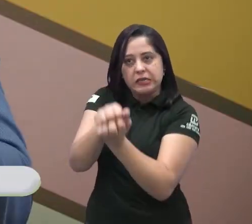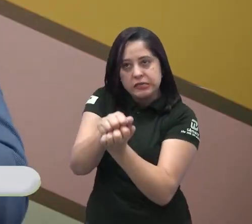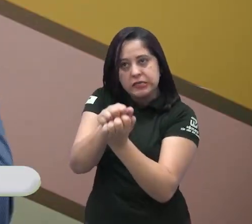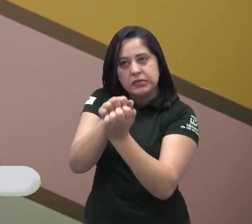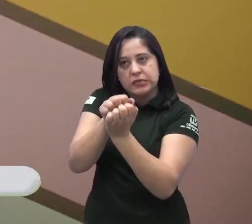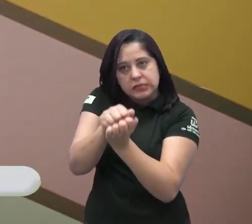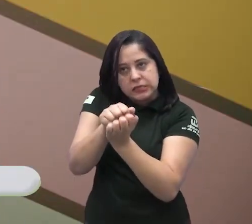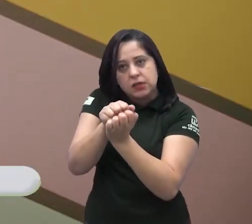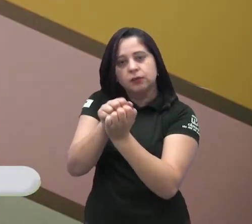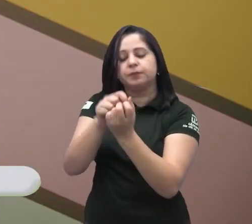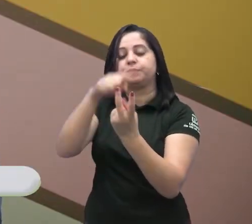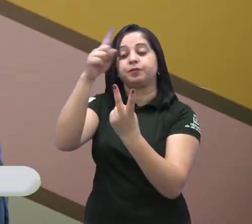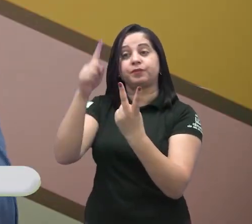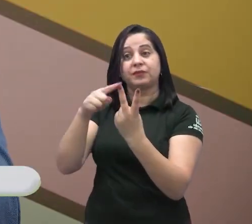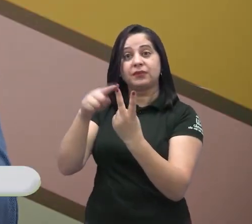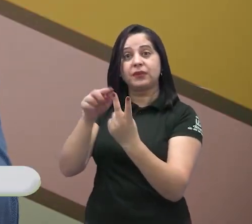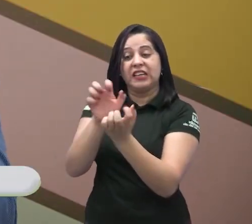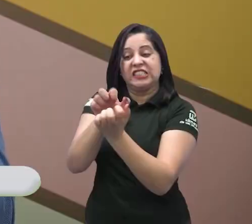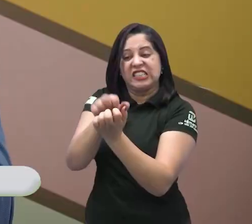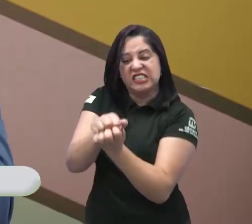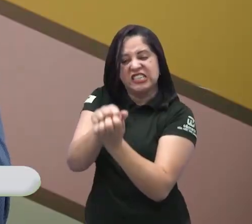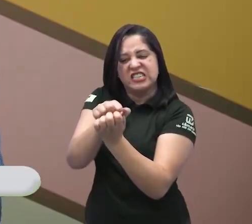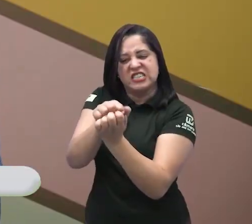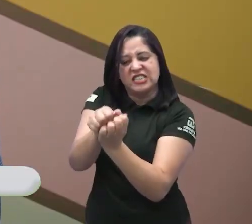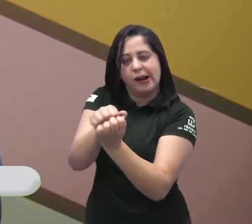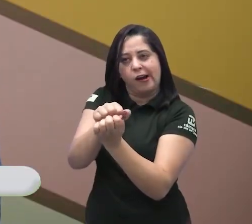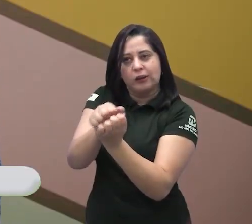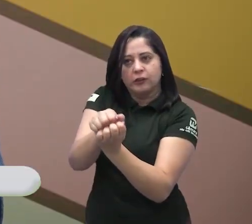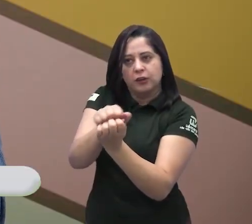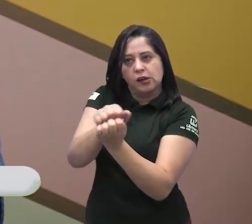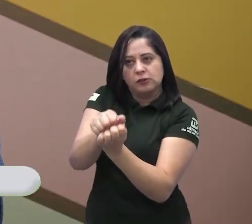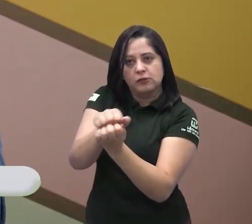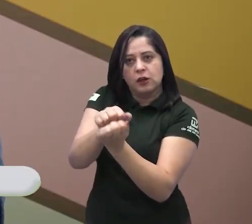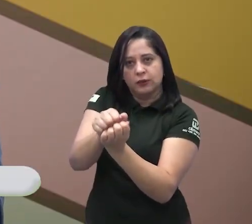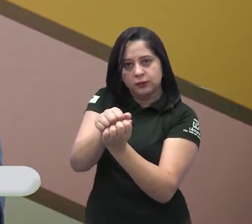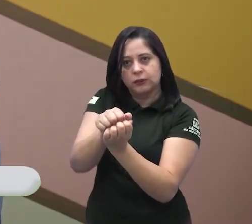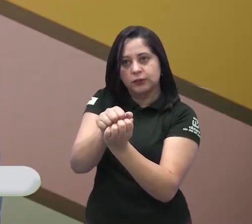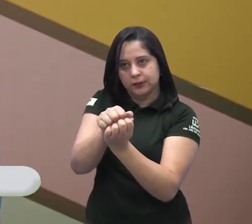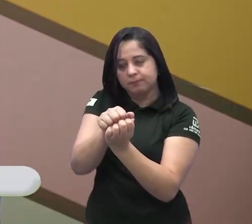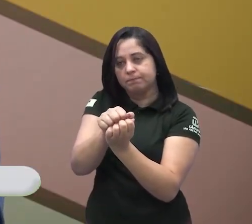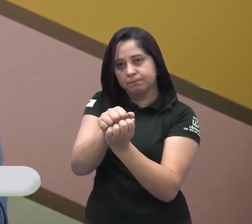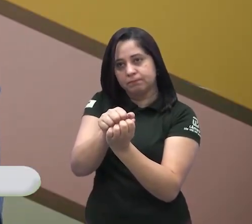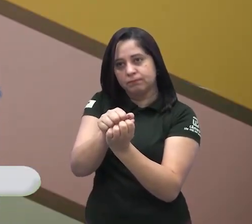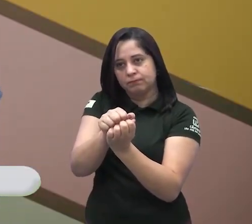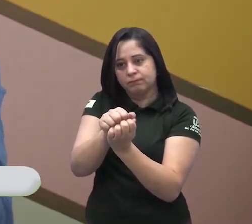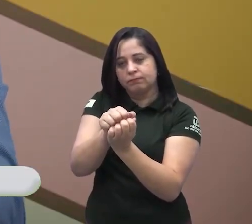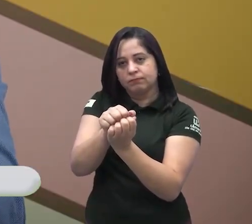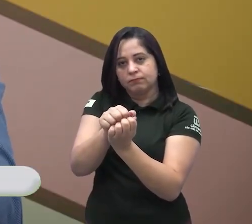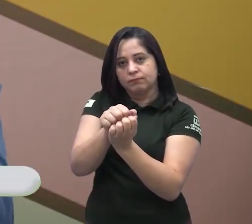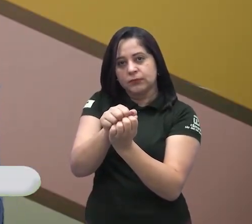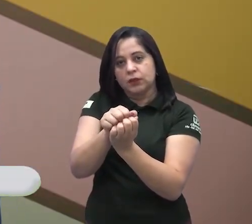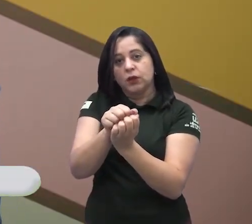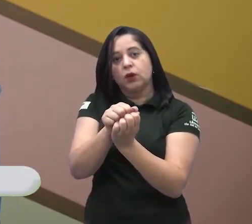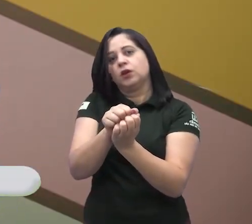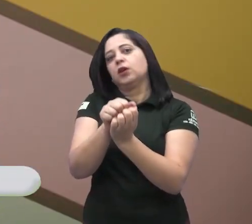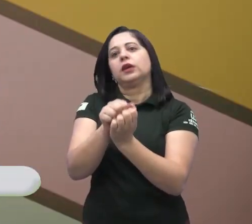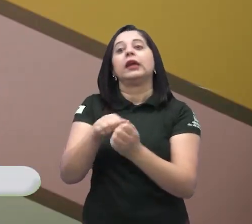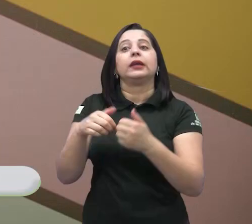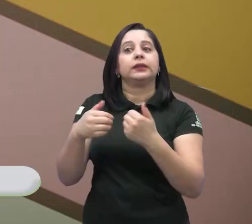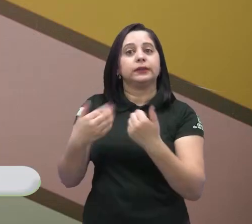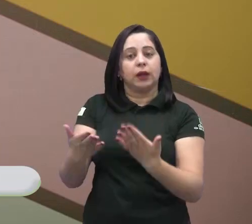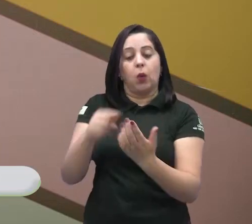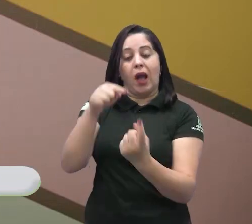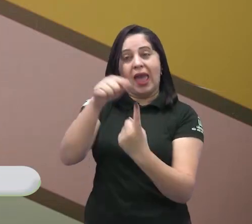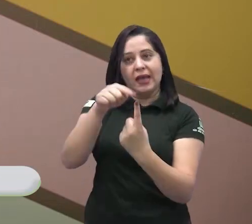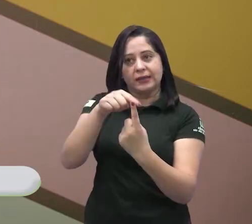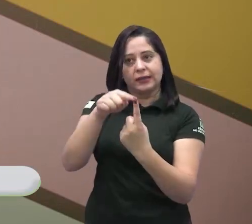você aperta os dentes só, e outro que você, além de apertar, você esfrega os dentes. A gente chama de ranger de